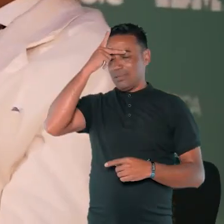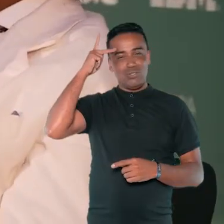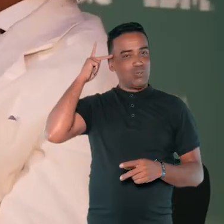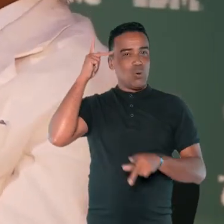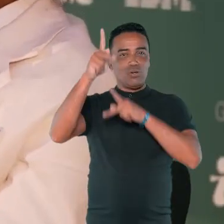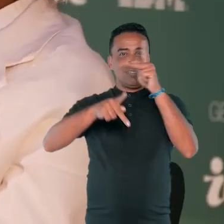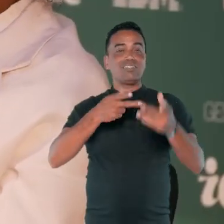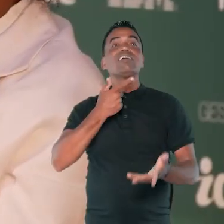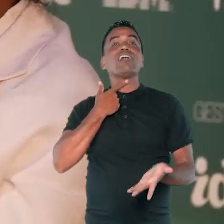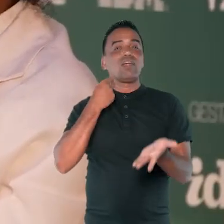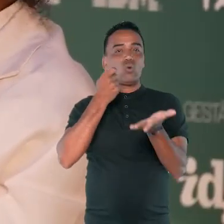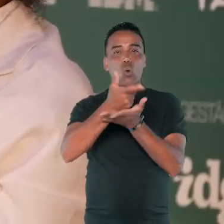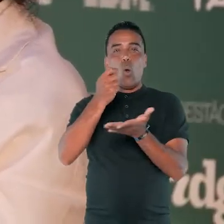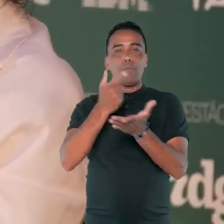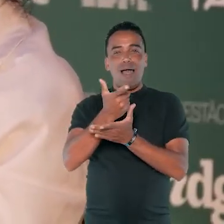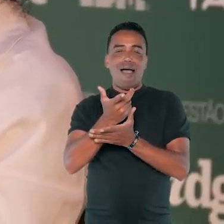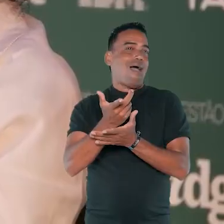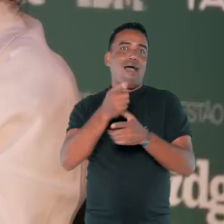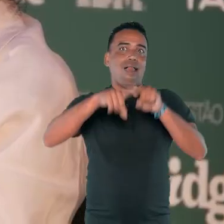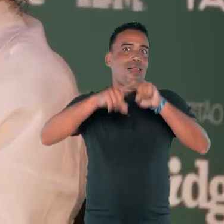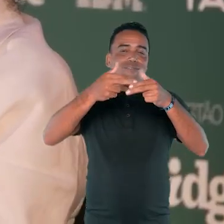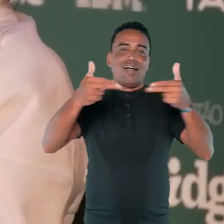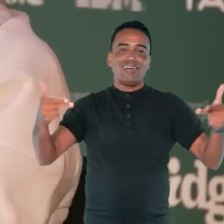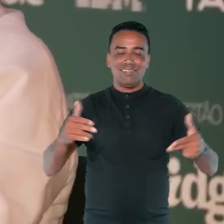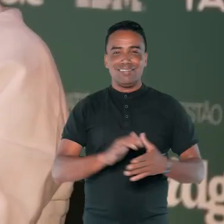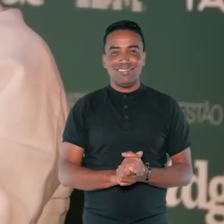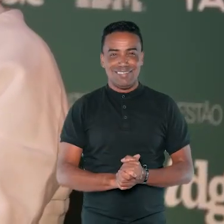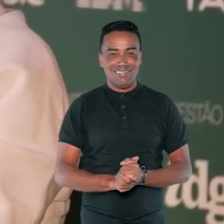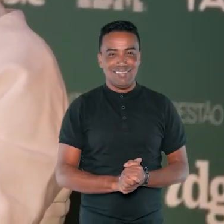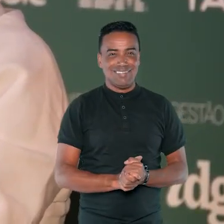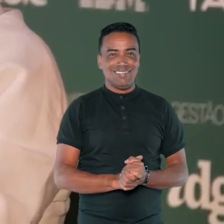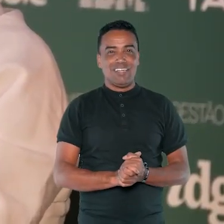querendo comprar seus liquidificadores e tal, né?